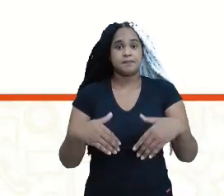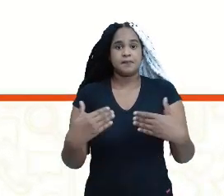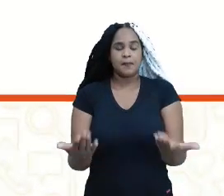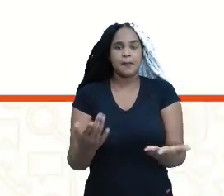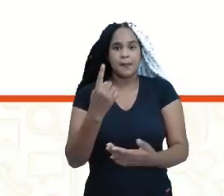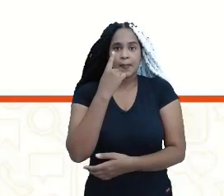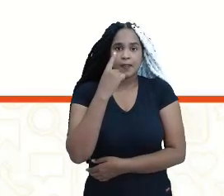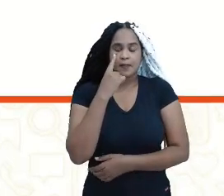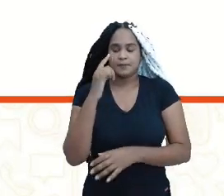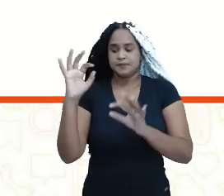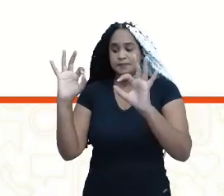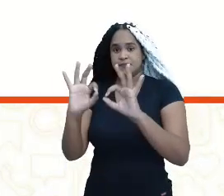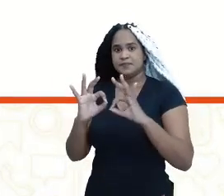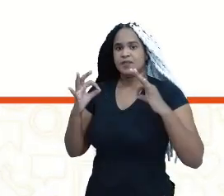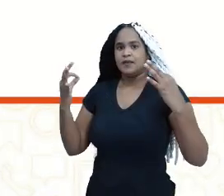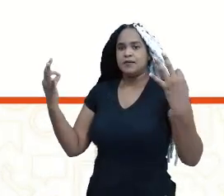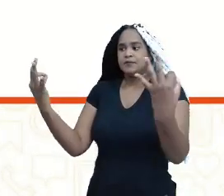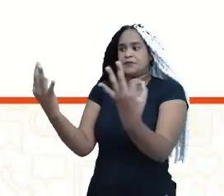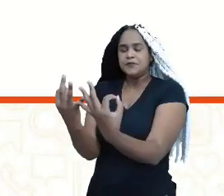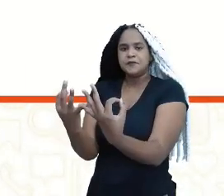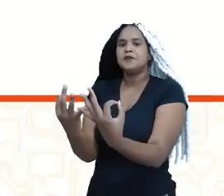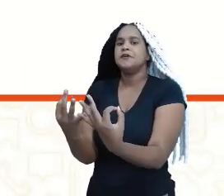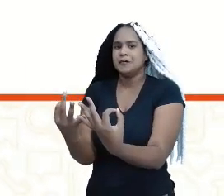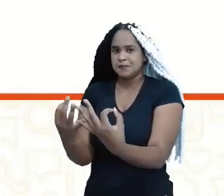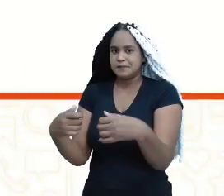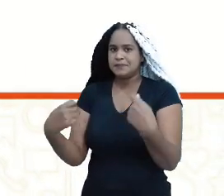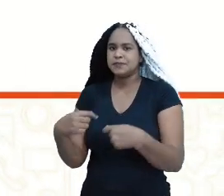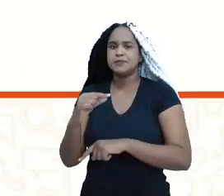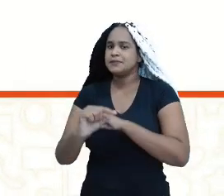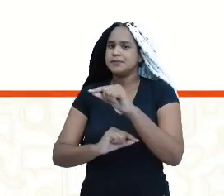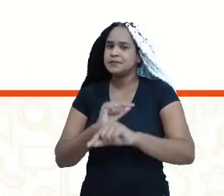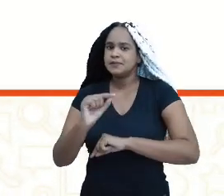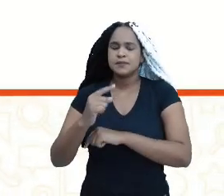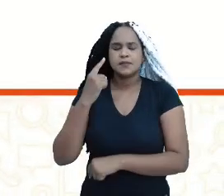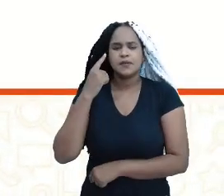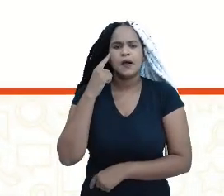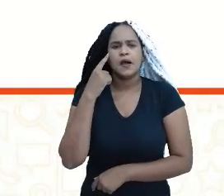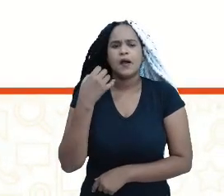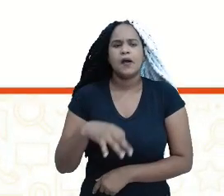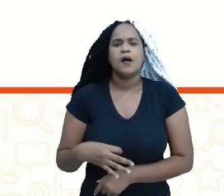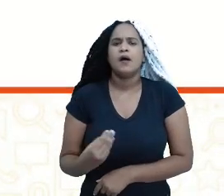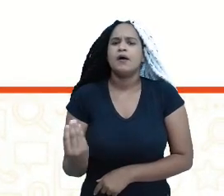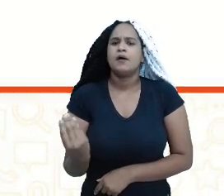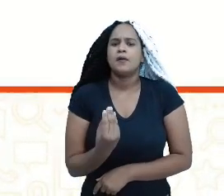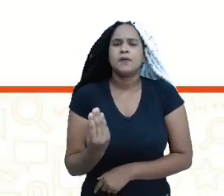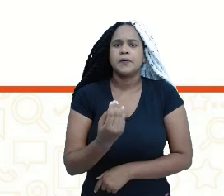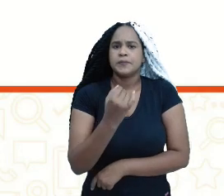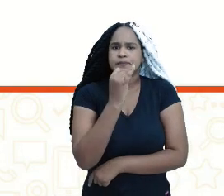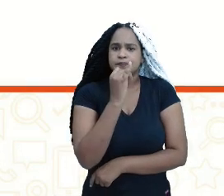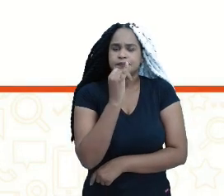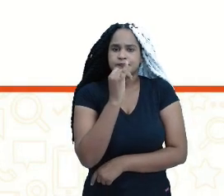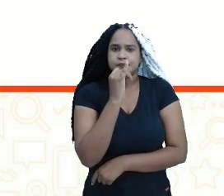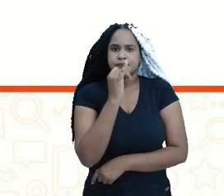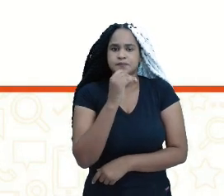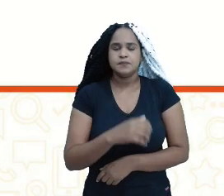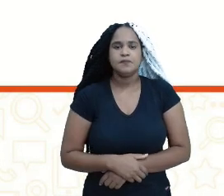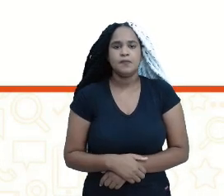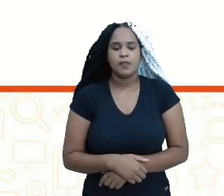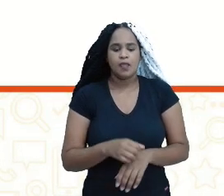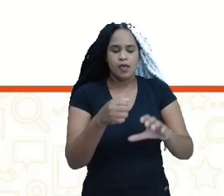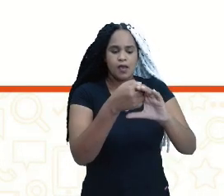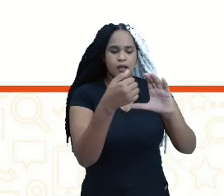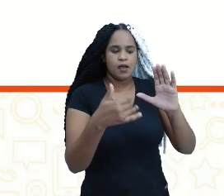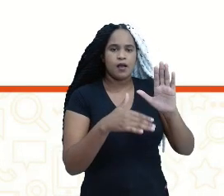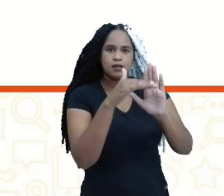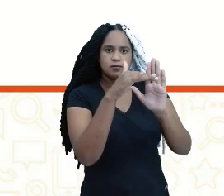Então, a família, ela precisa compreender como é que está se dando, quais as características do